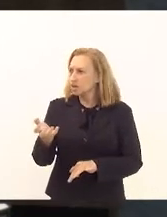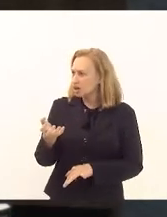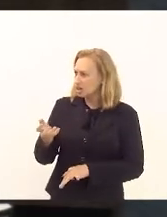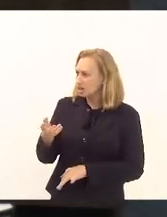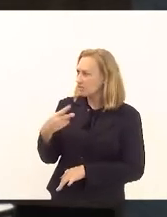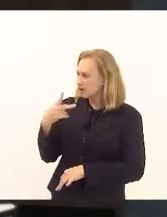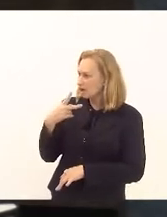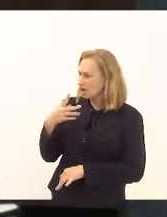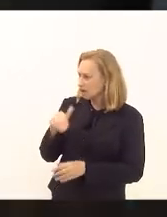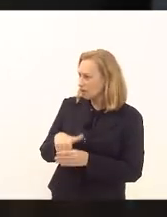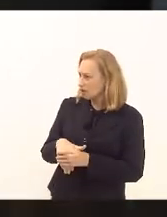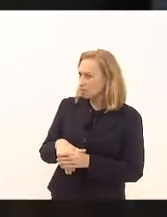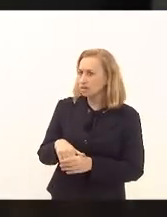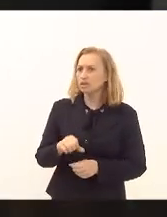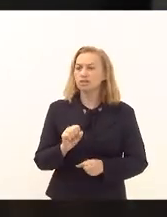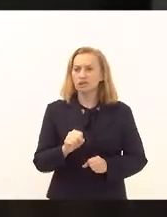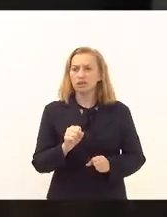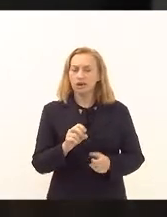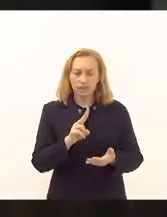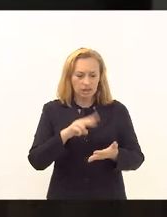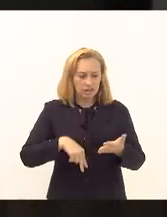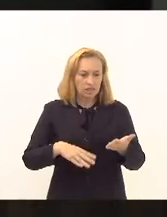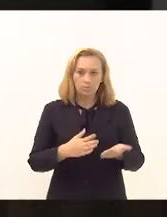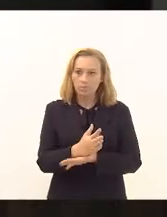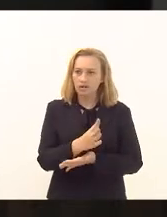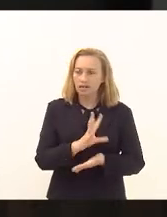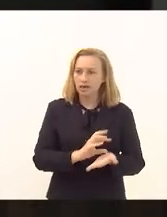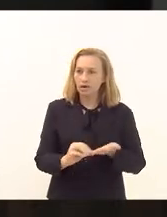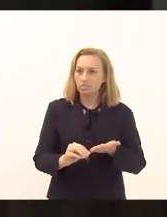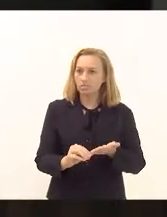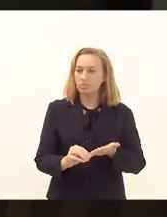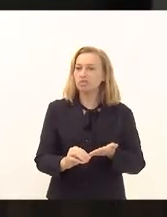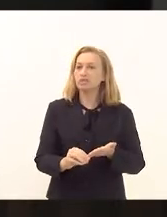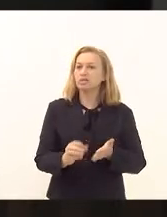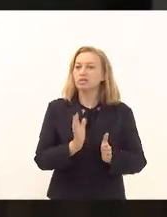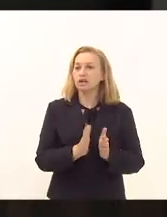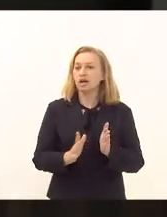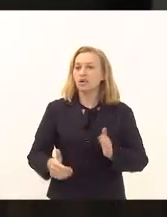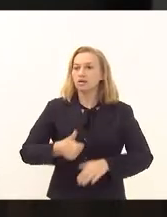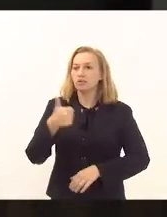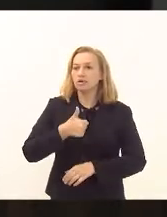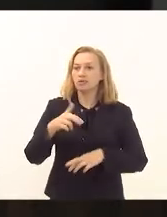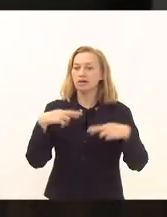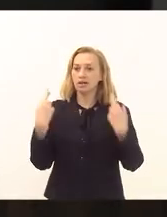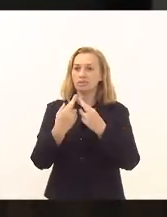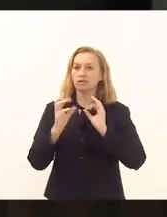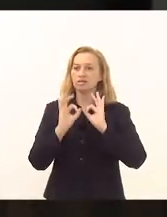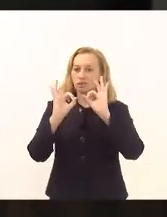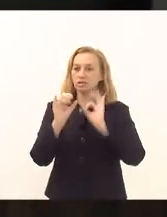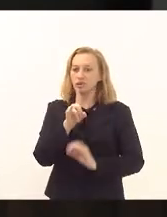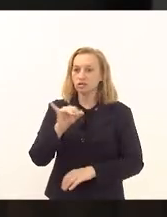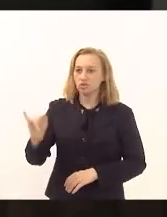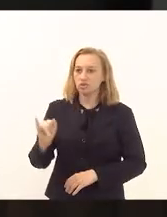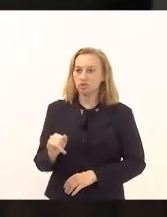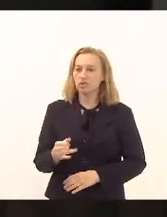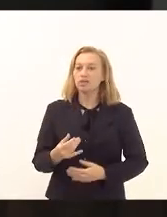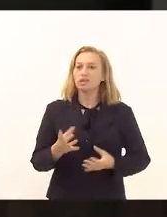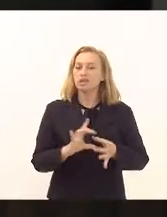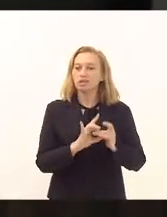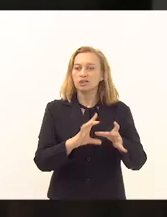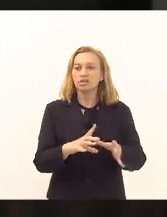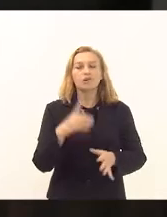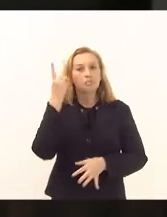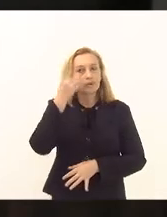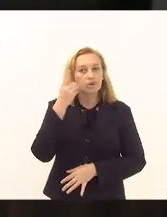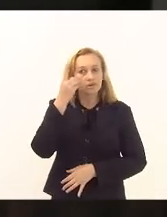uma declaração de ordem. Lida e uma questão aprovada, de ordem. A ata passa-se à ordem da primeira sessão ordinária do dia. A presidência concede a palavra à